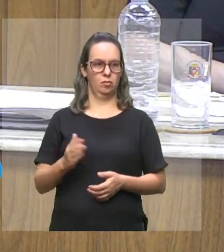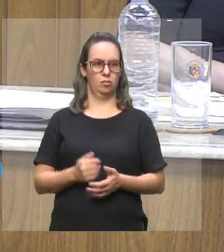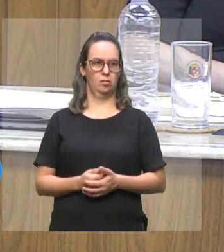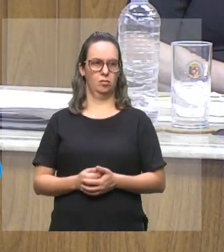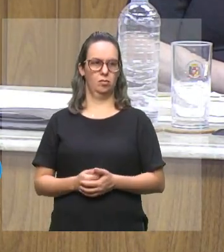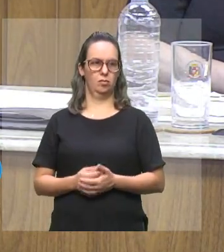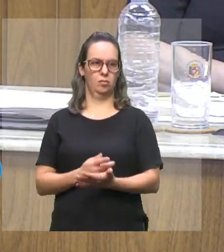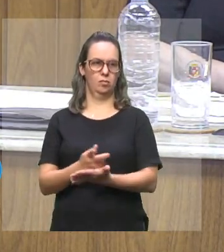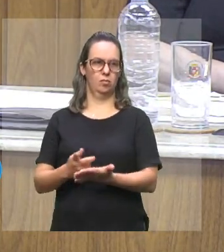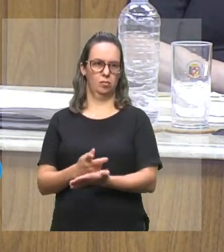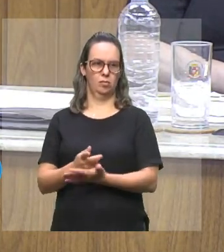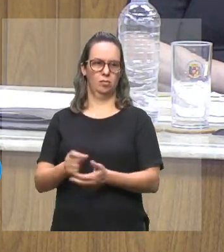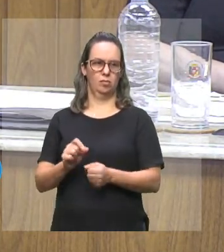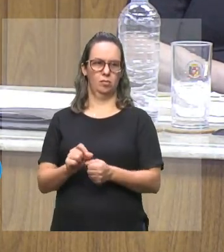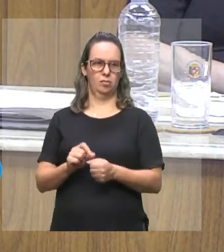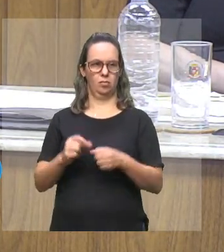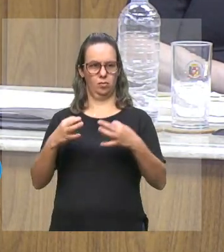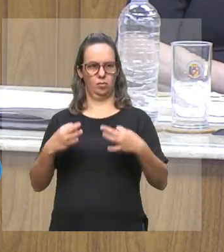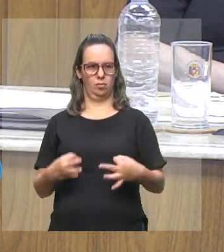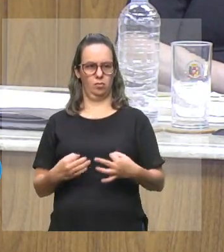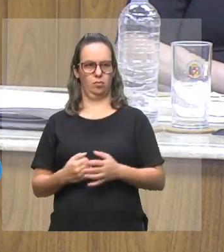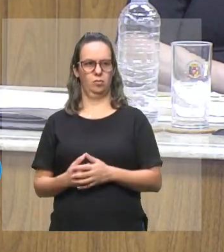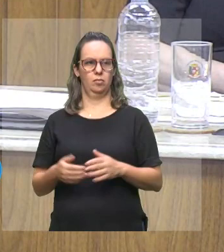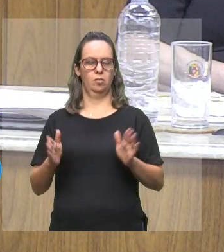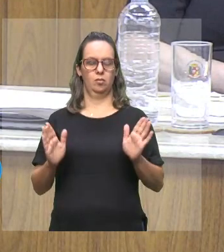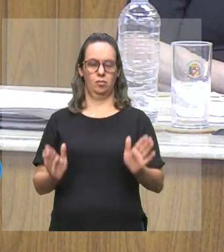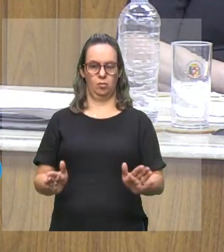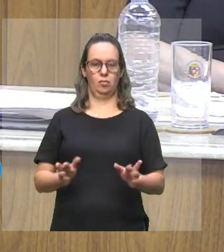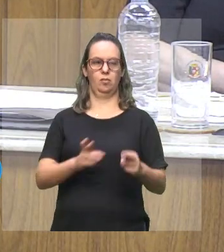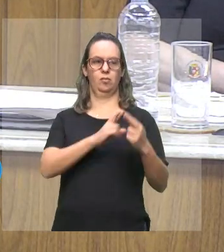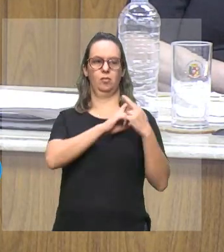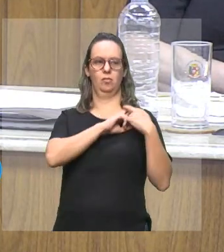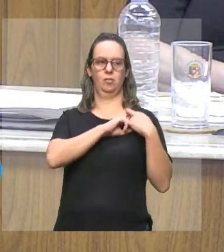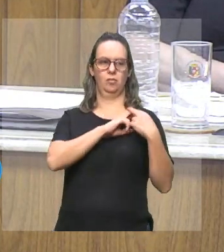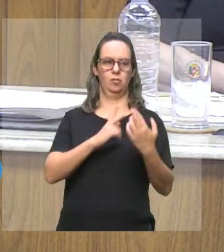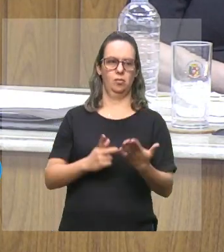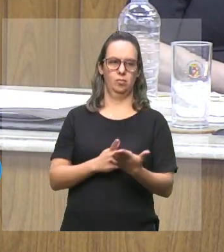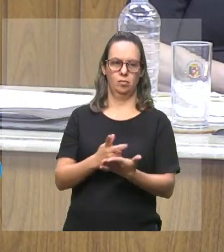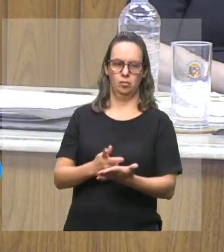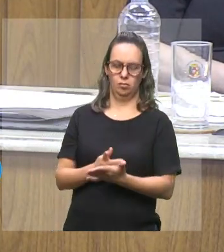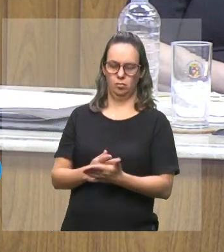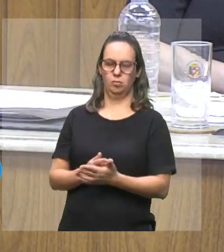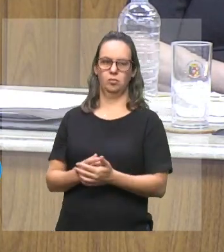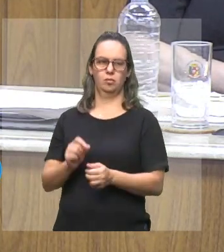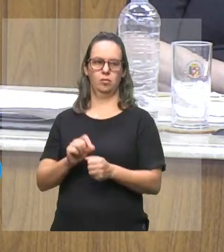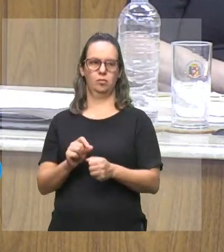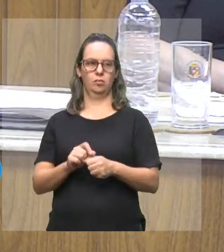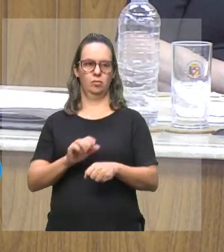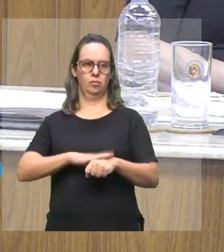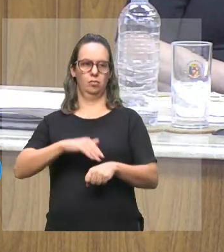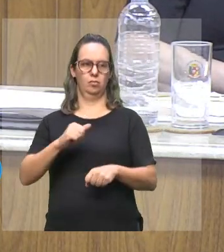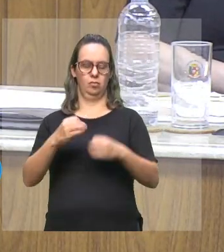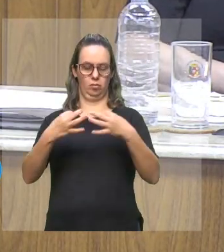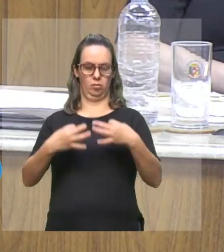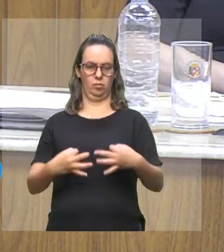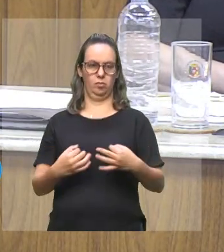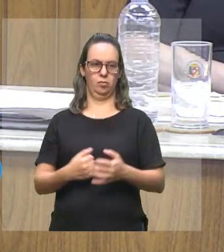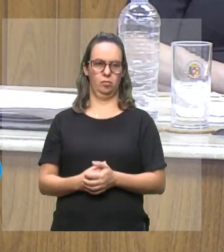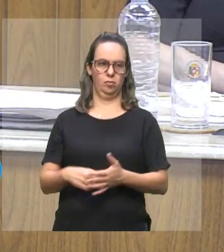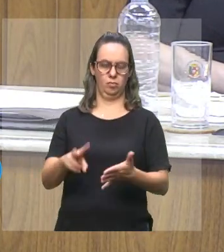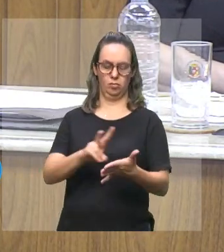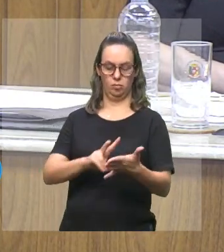certo, ainda mais sendo responsável pelas contas municipais. Aí sim que eu vou fazer mais certo ainda, né? Então, eu vou ler para